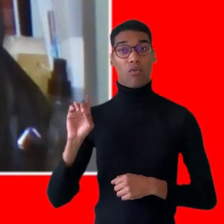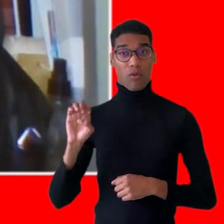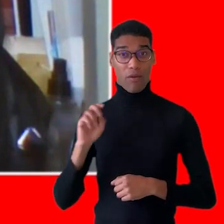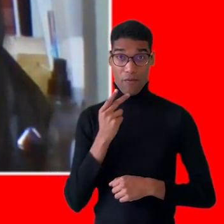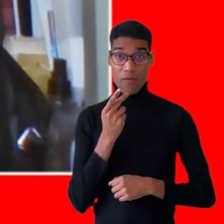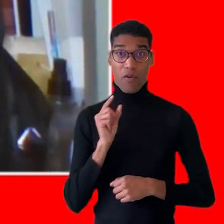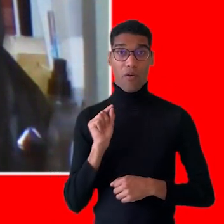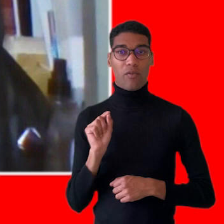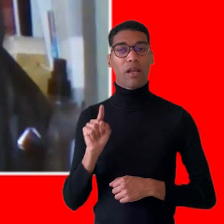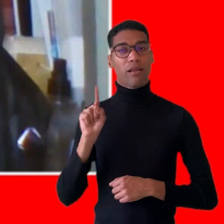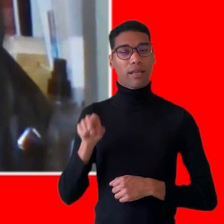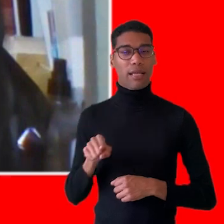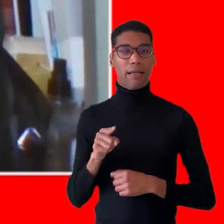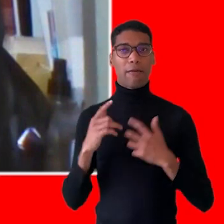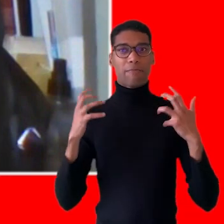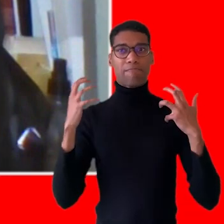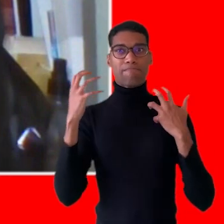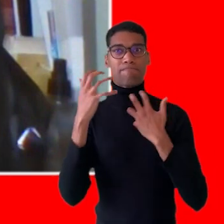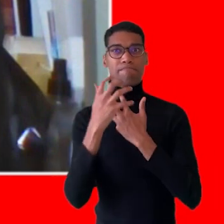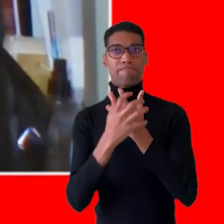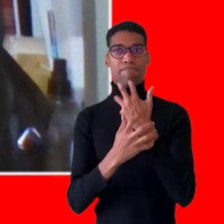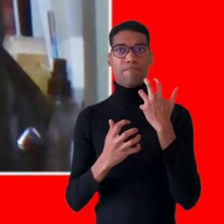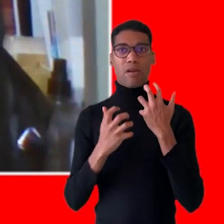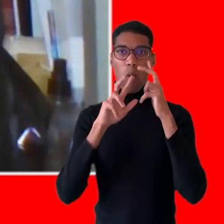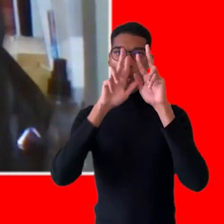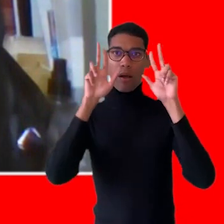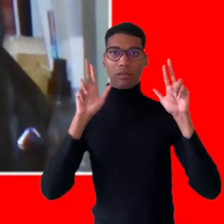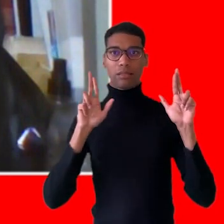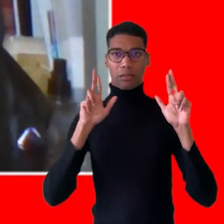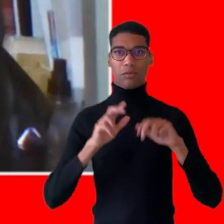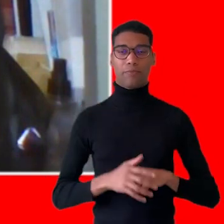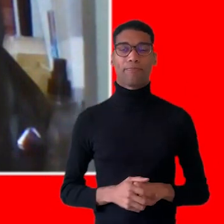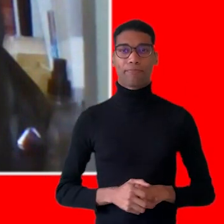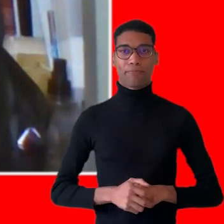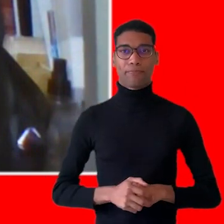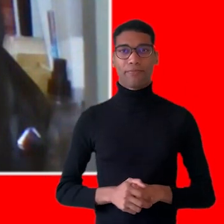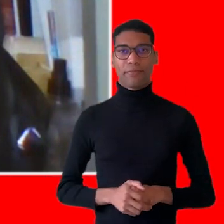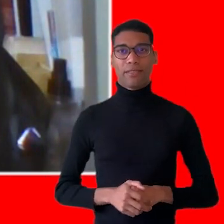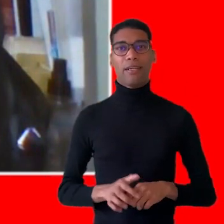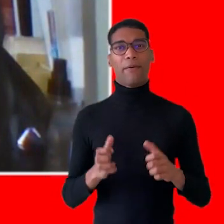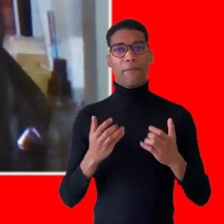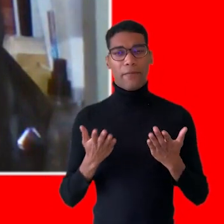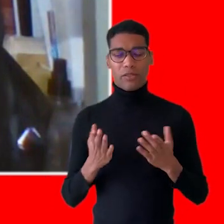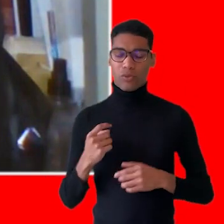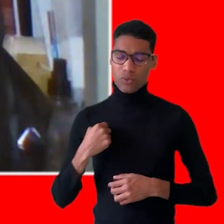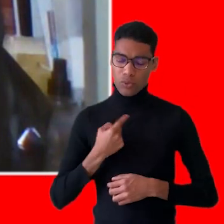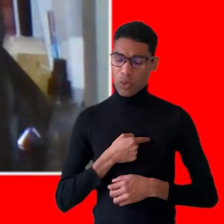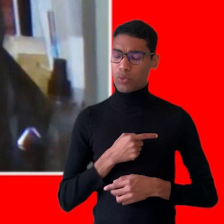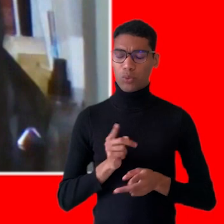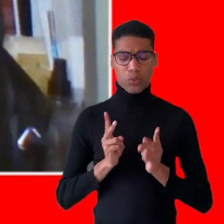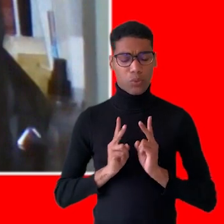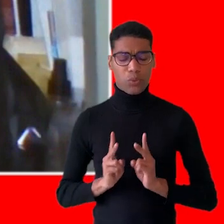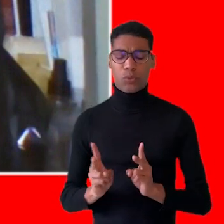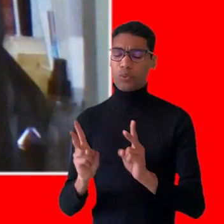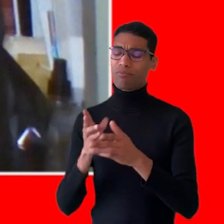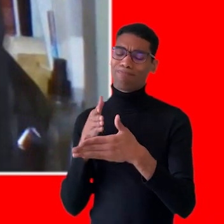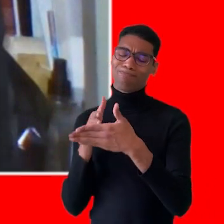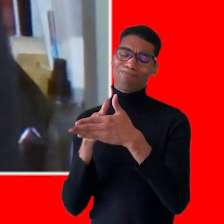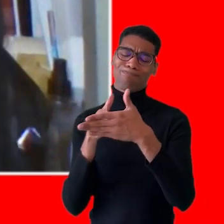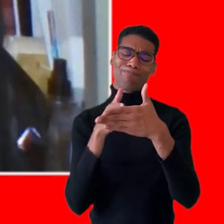racial. Ainda assim, continuamos a enfrentar